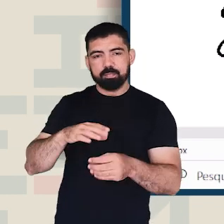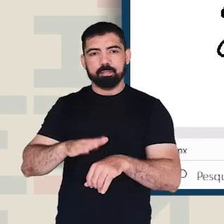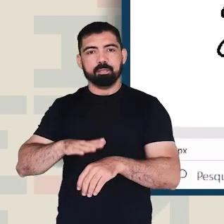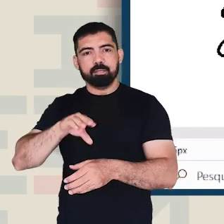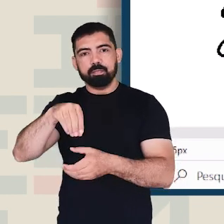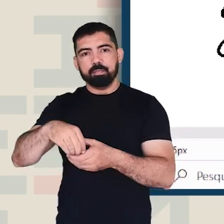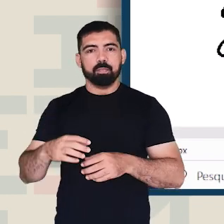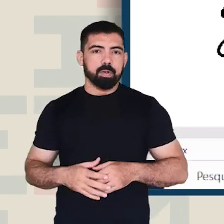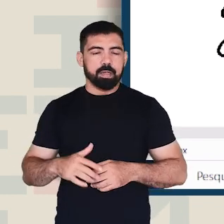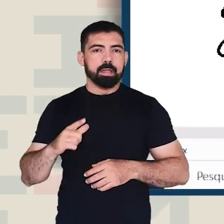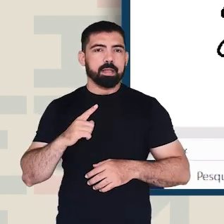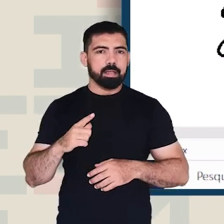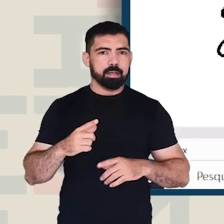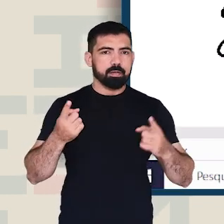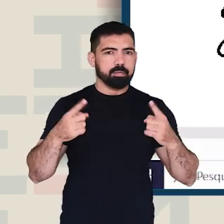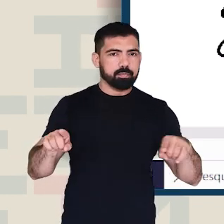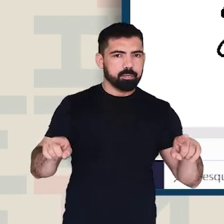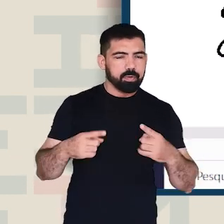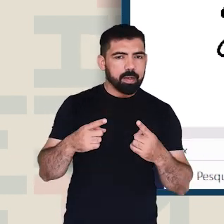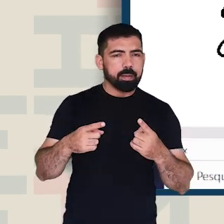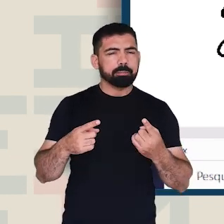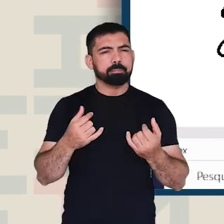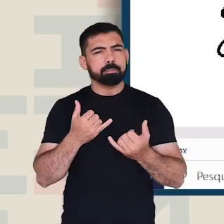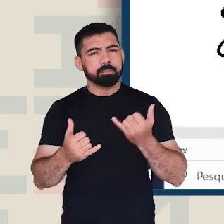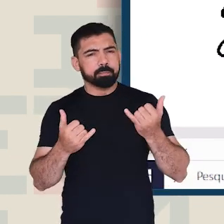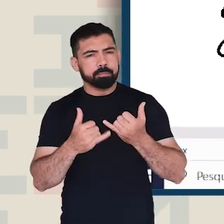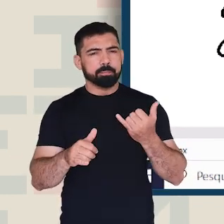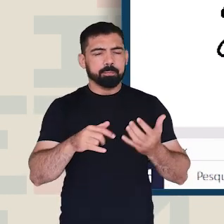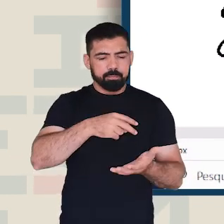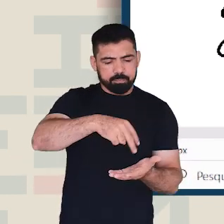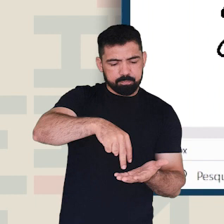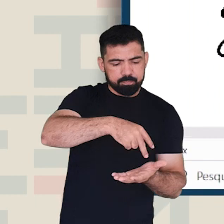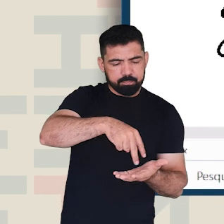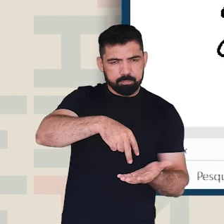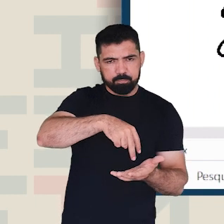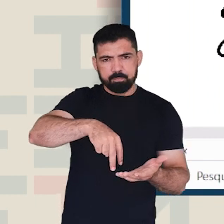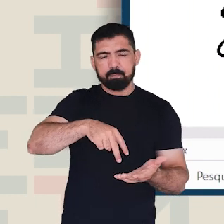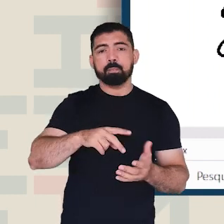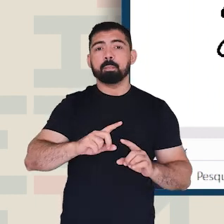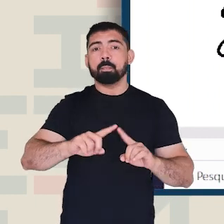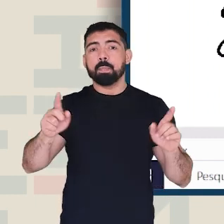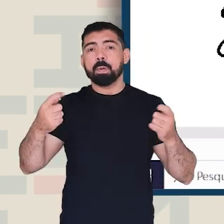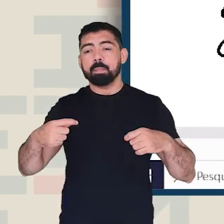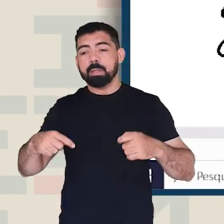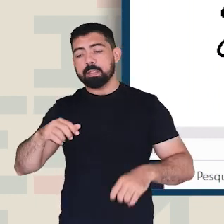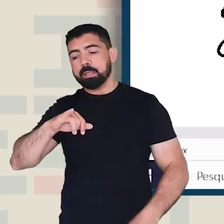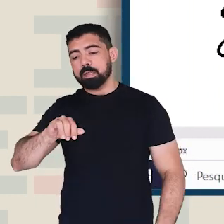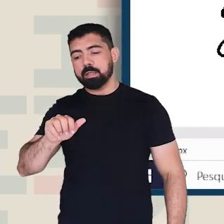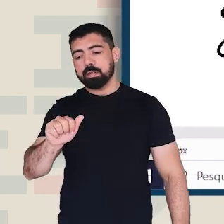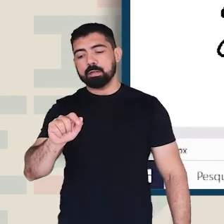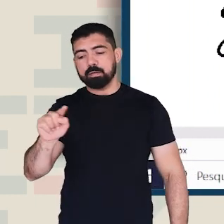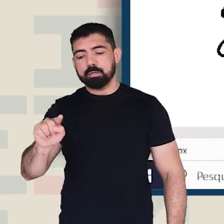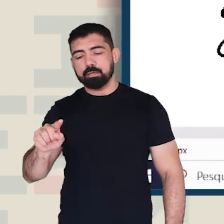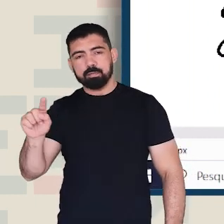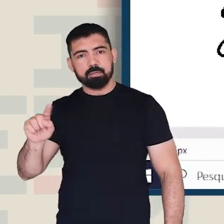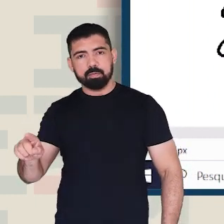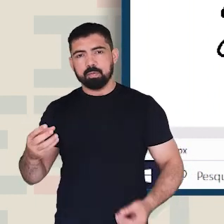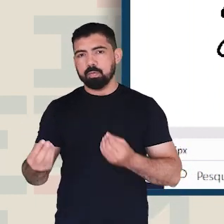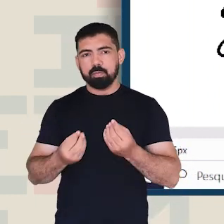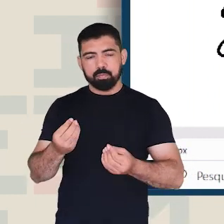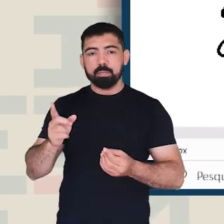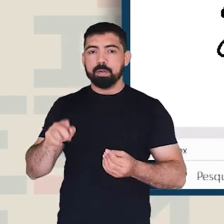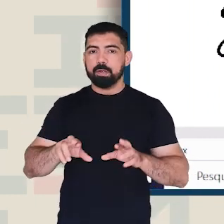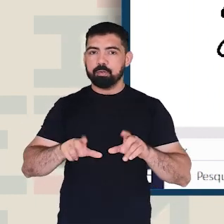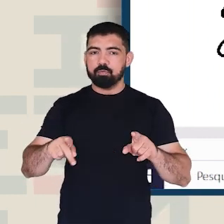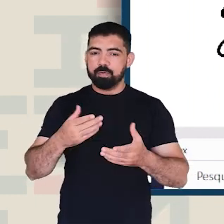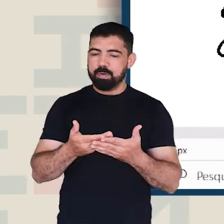tem necessariamente uma levada, uma valsa que ela deve soar jazz. Tá, mas e como é que eu faço soar jazz? Aí não é o